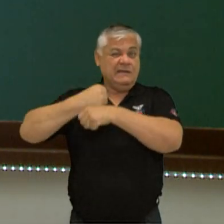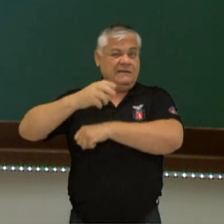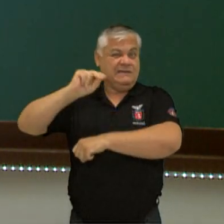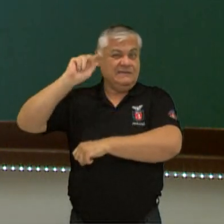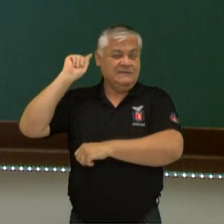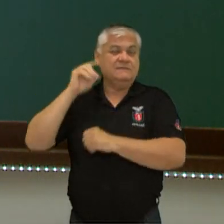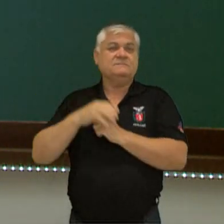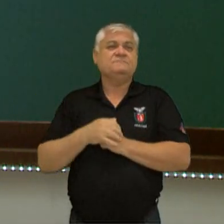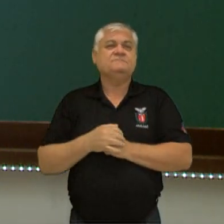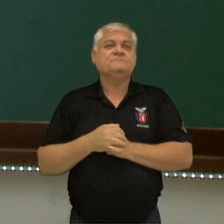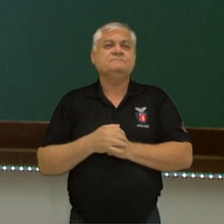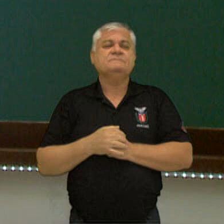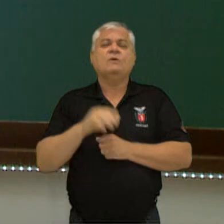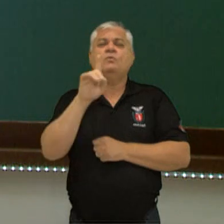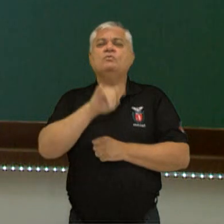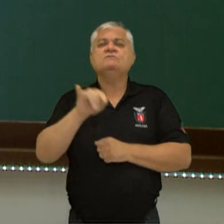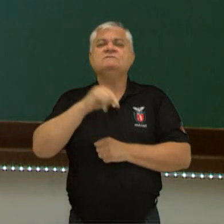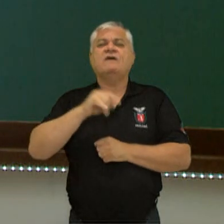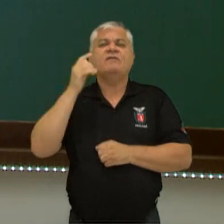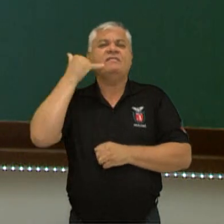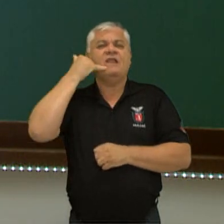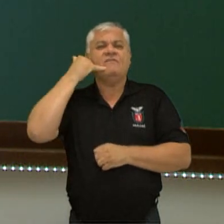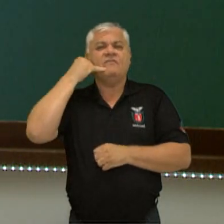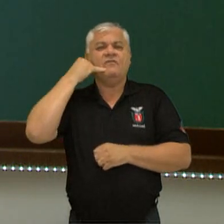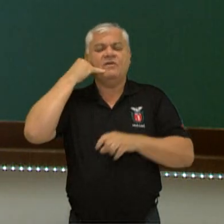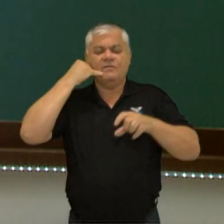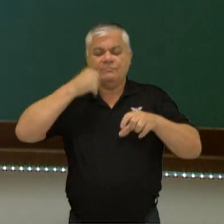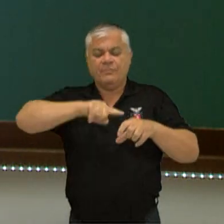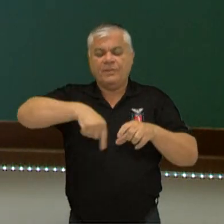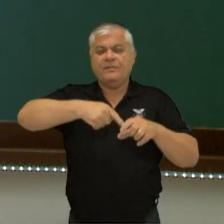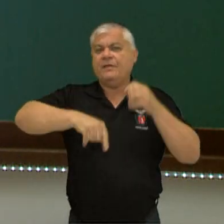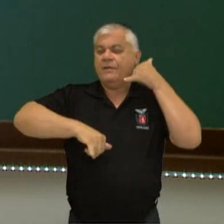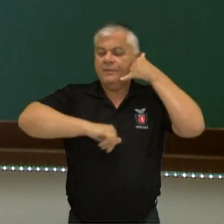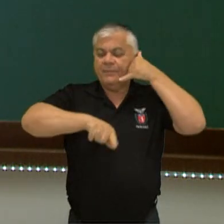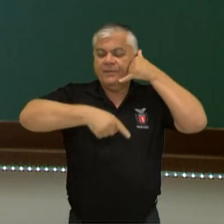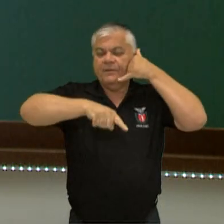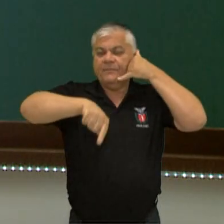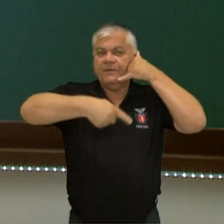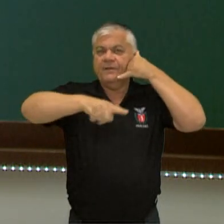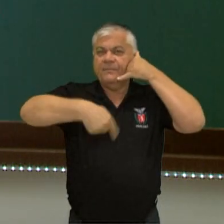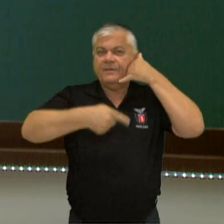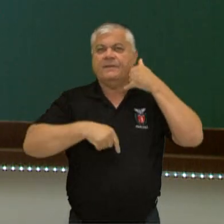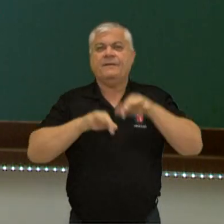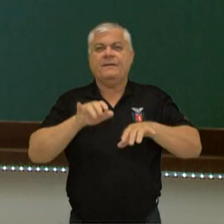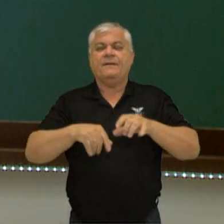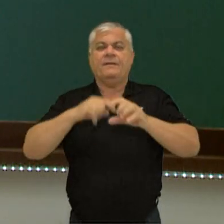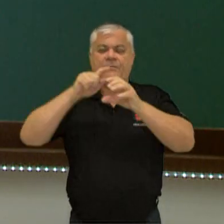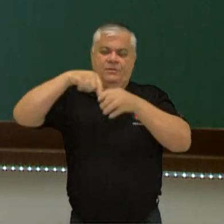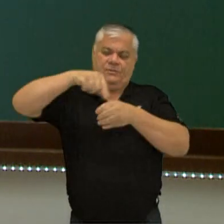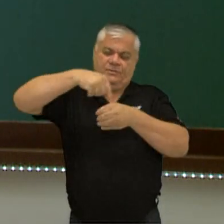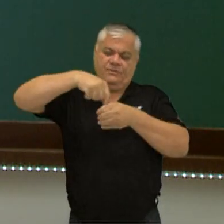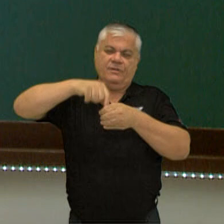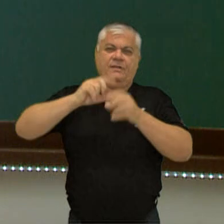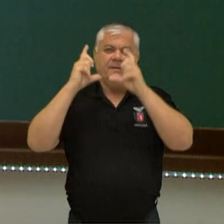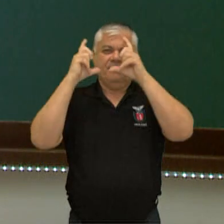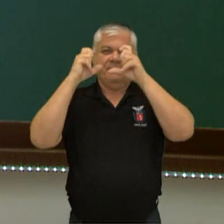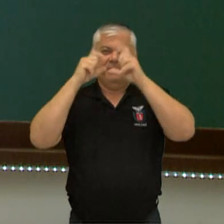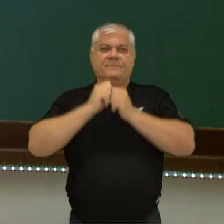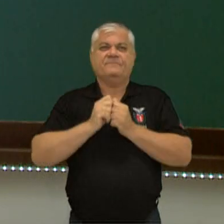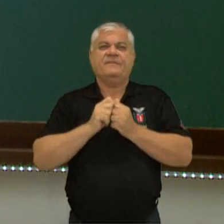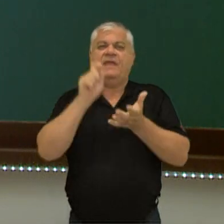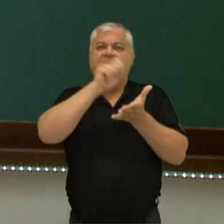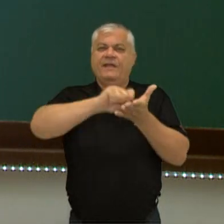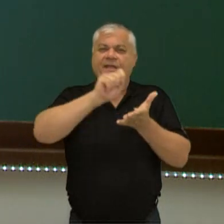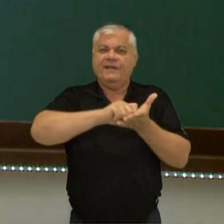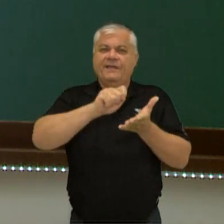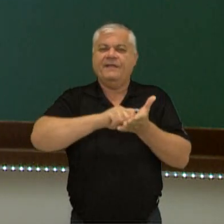aventureiros da cultura, era mais comum o telefone de discar, a máquina fotográfica de filme que tinha que revelar, caderno,